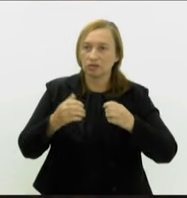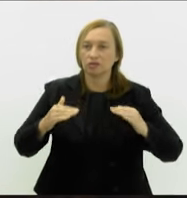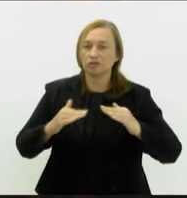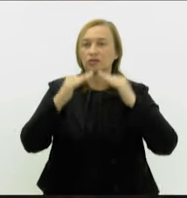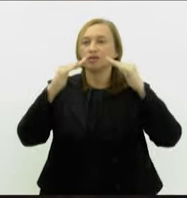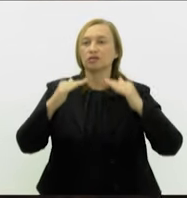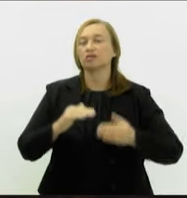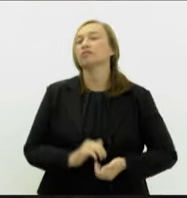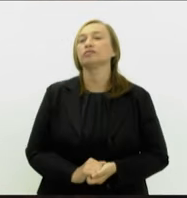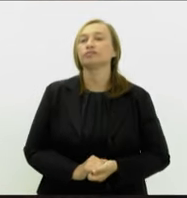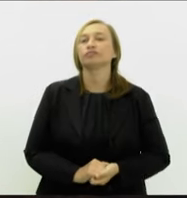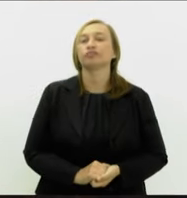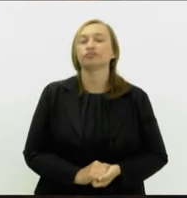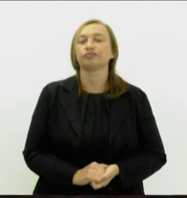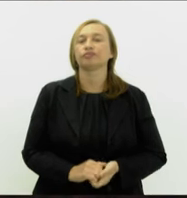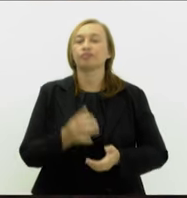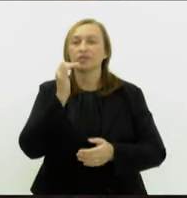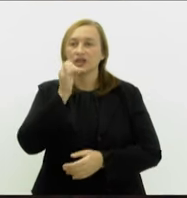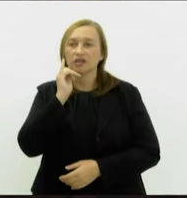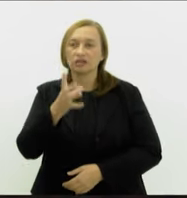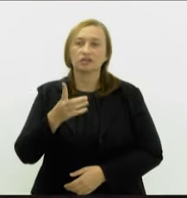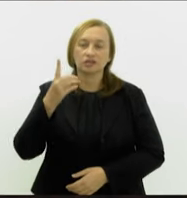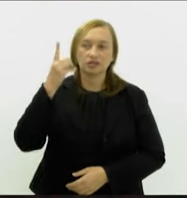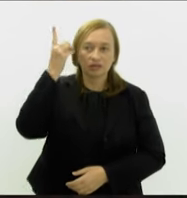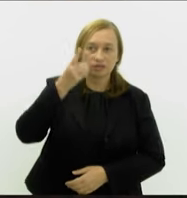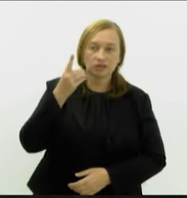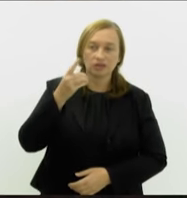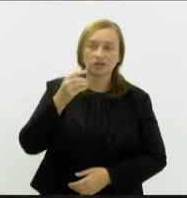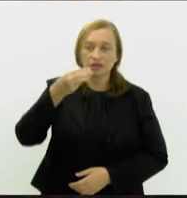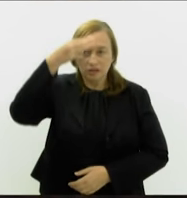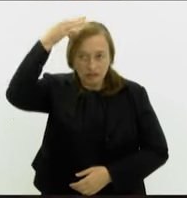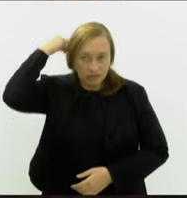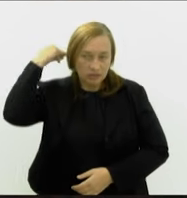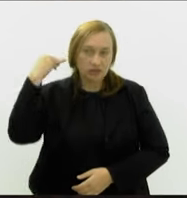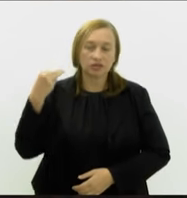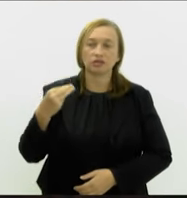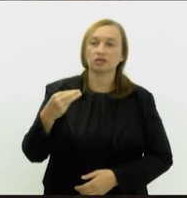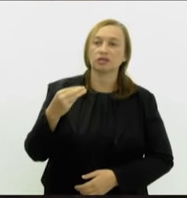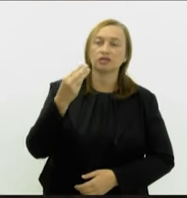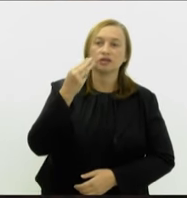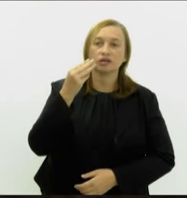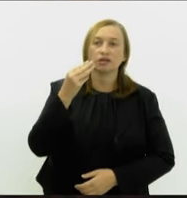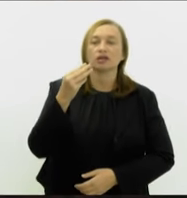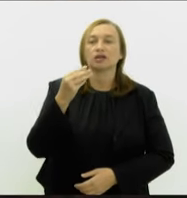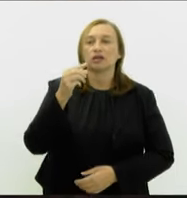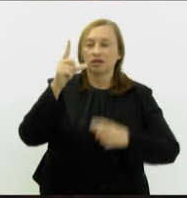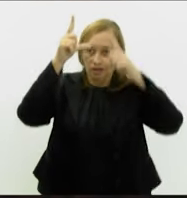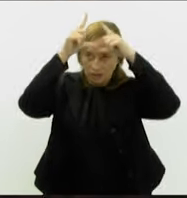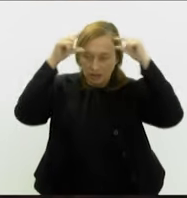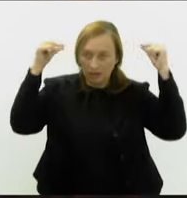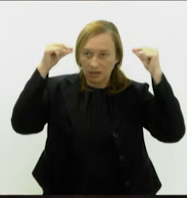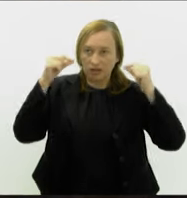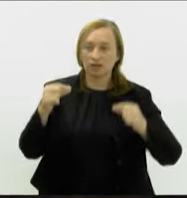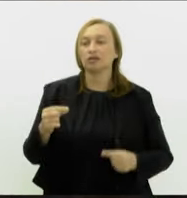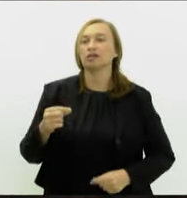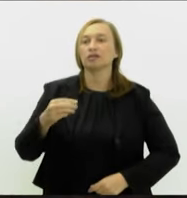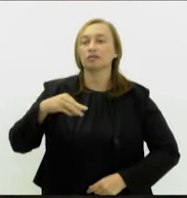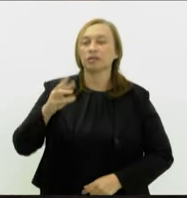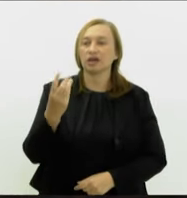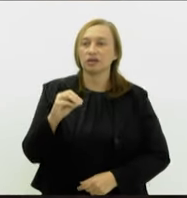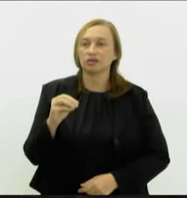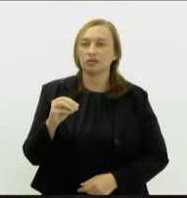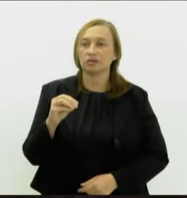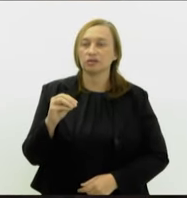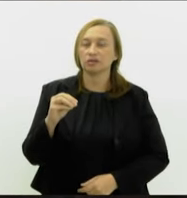Controle, favorável. Relatores, deputado Márcio Pacheco, Flávio Serafini, enfermeira Rejane e Márcio Pacheco.